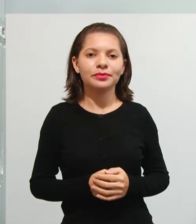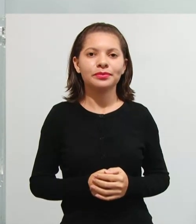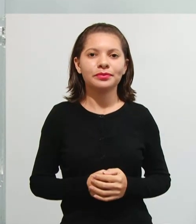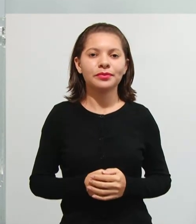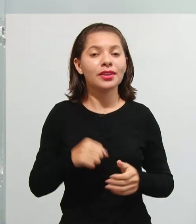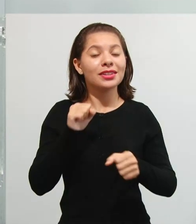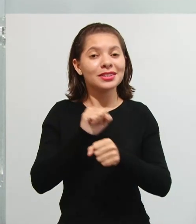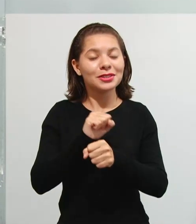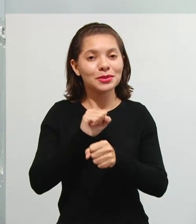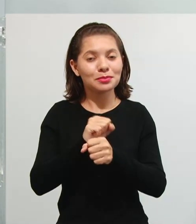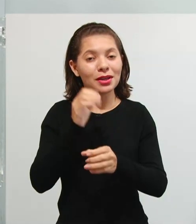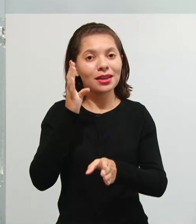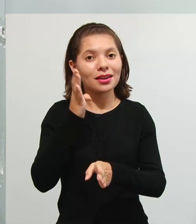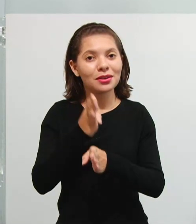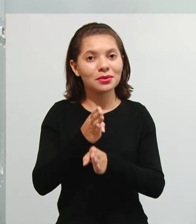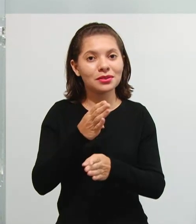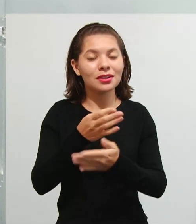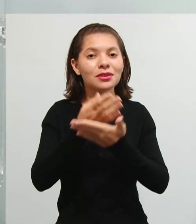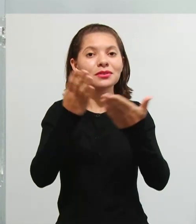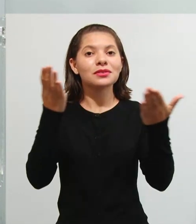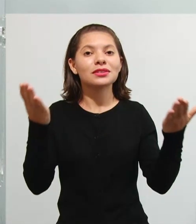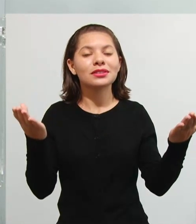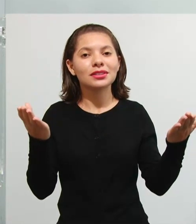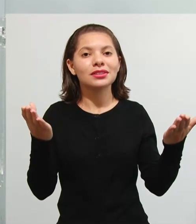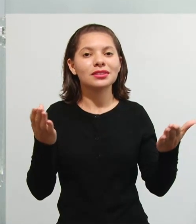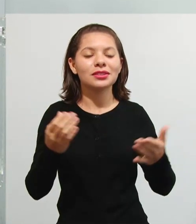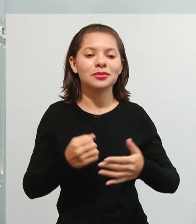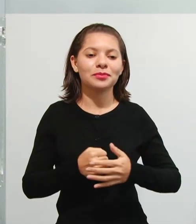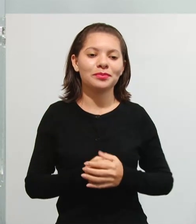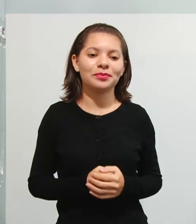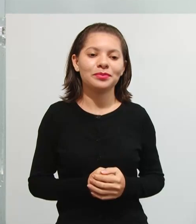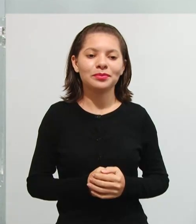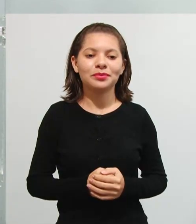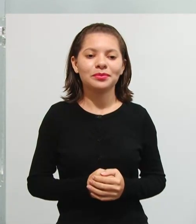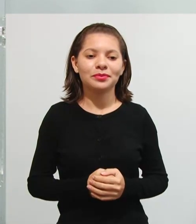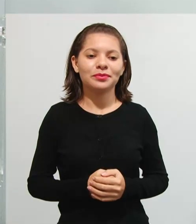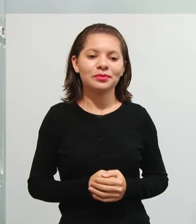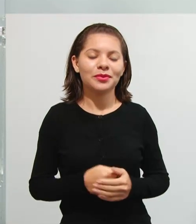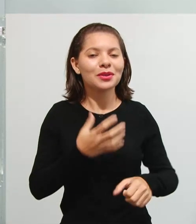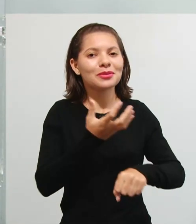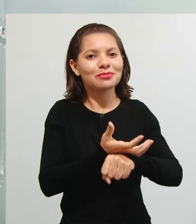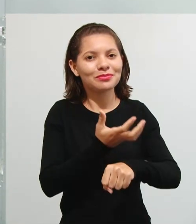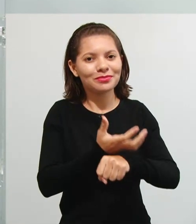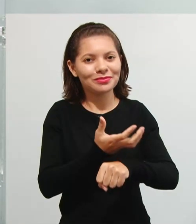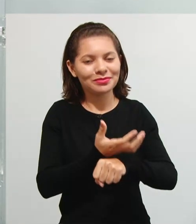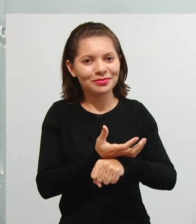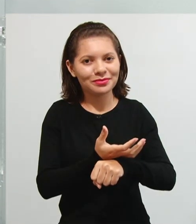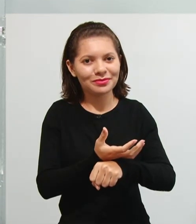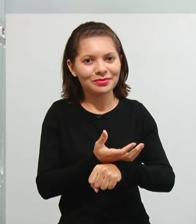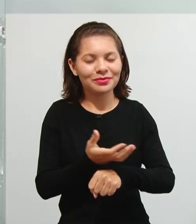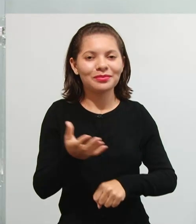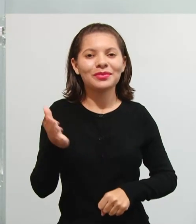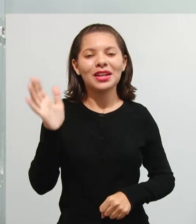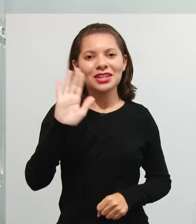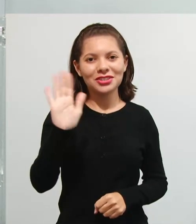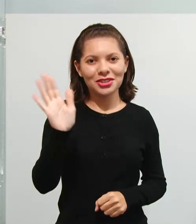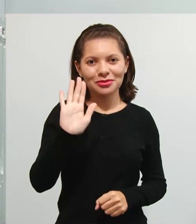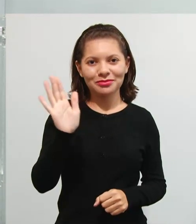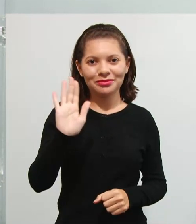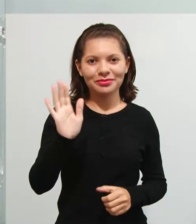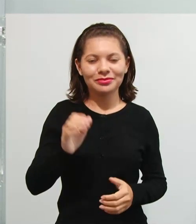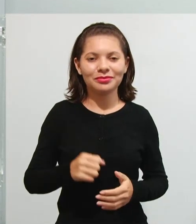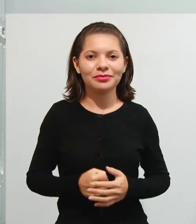espera encontrar com vocês muito em breve aí, quem sabe em outra disciplina, tá certo? Até mais,